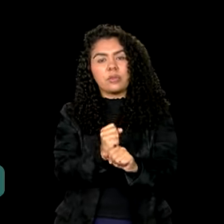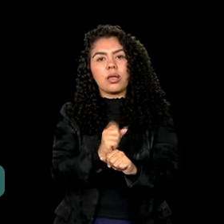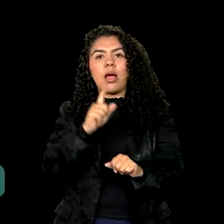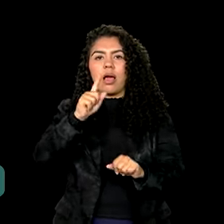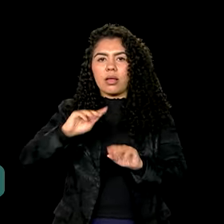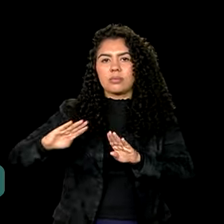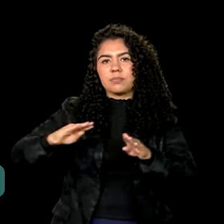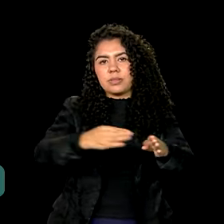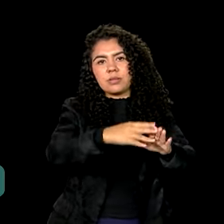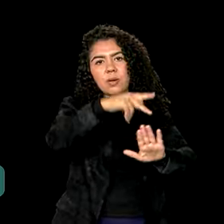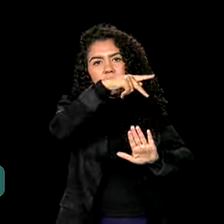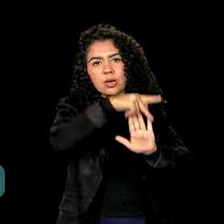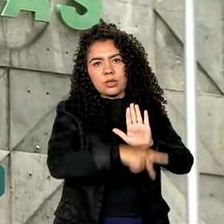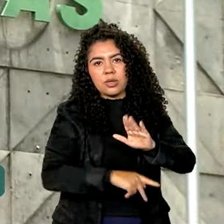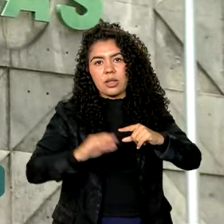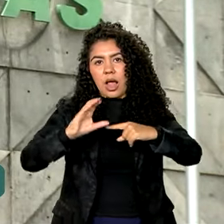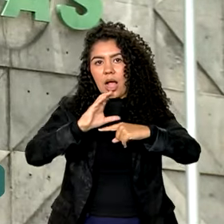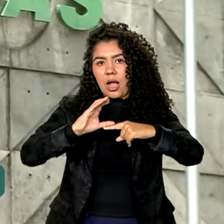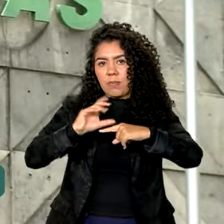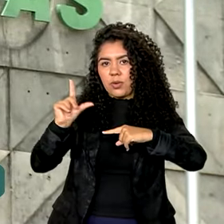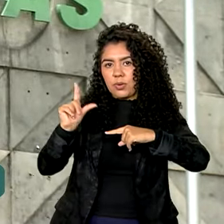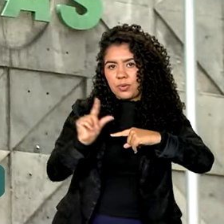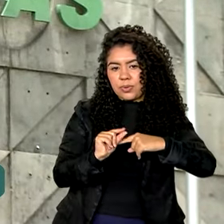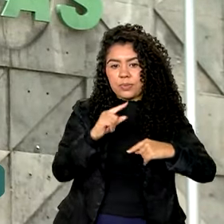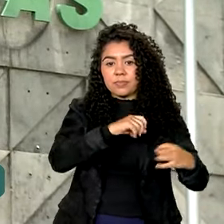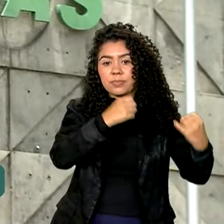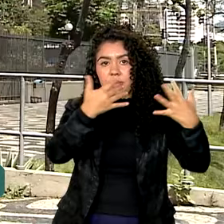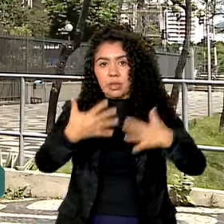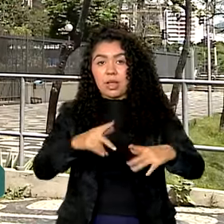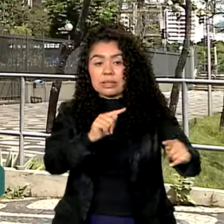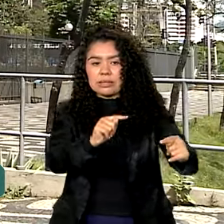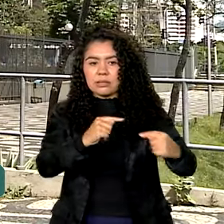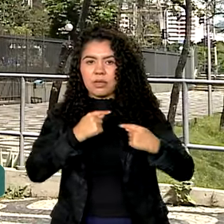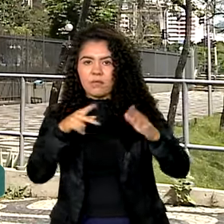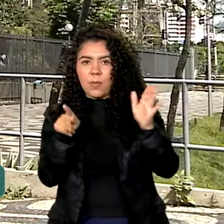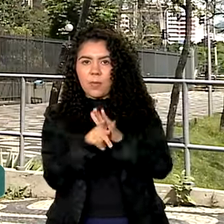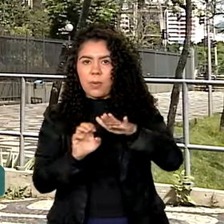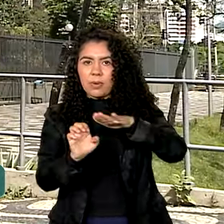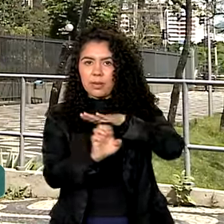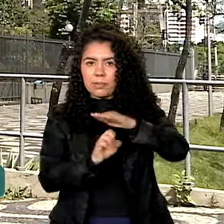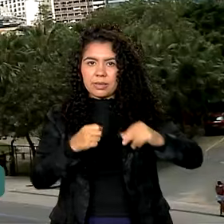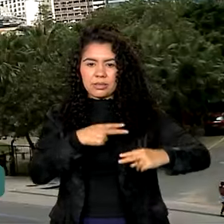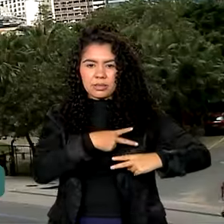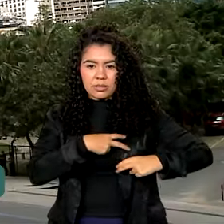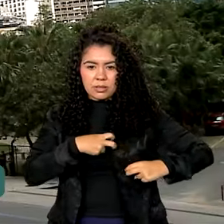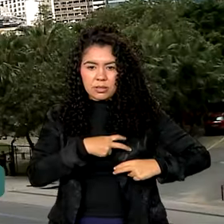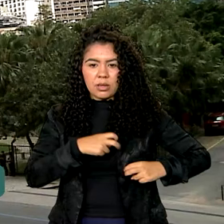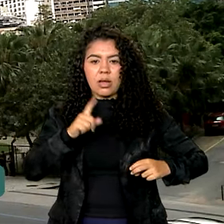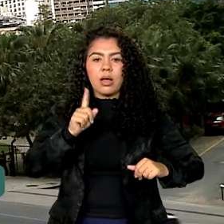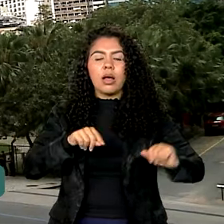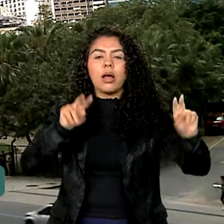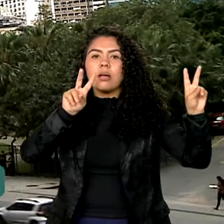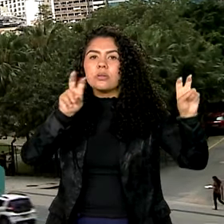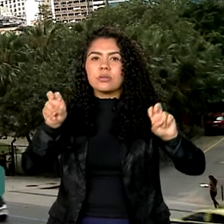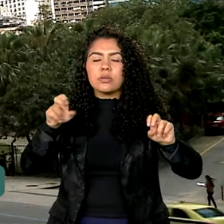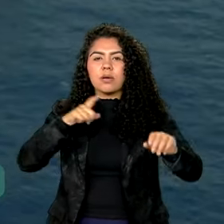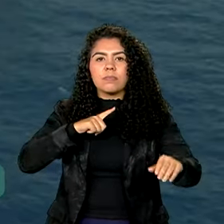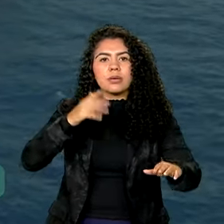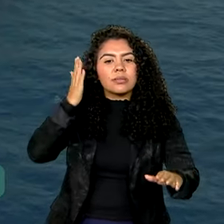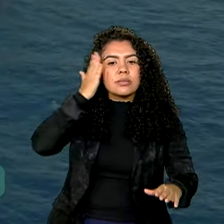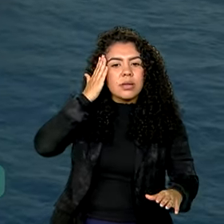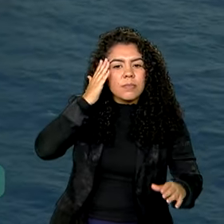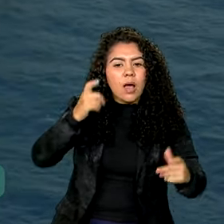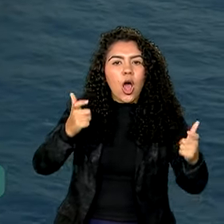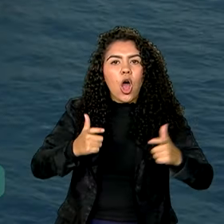projetos de baixo carbono. Entre os desafios da Petrobras está a identificação e a exploração de campos